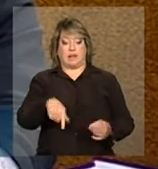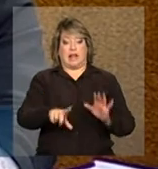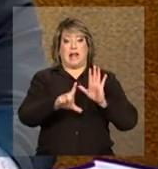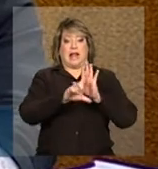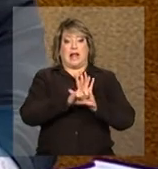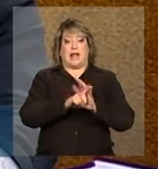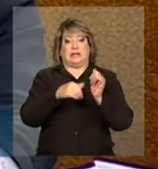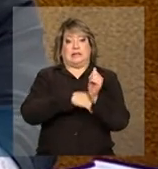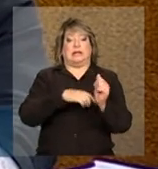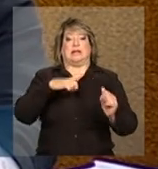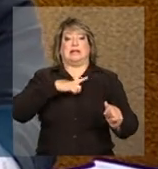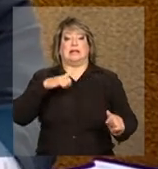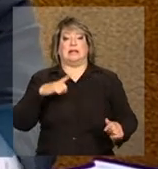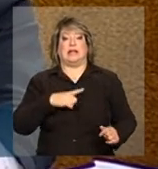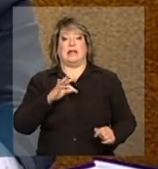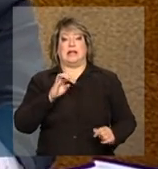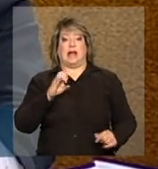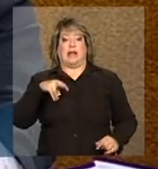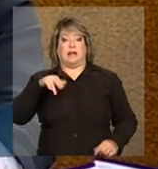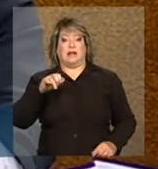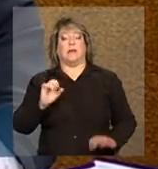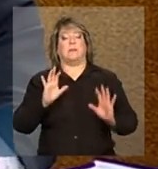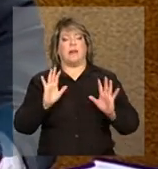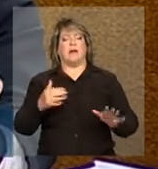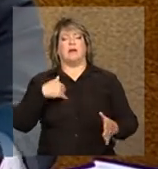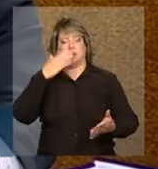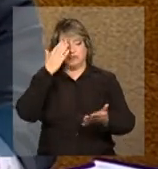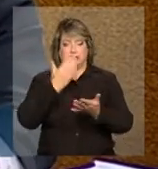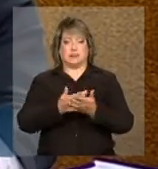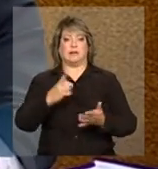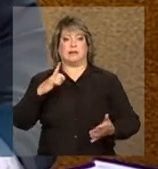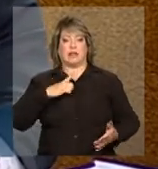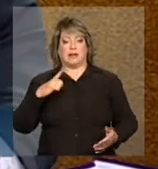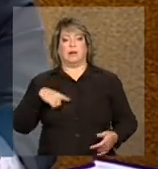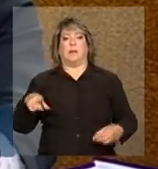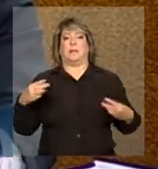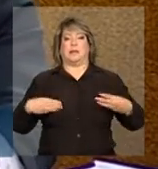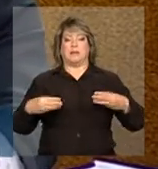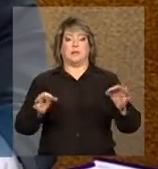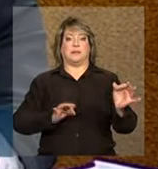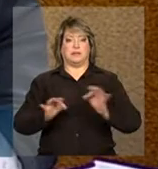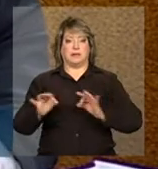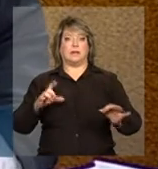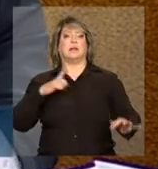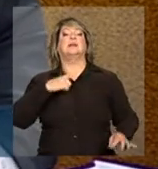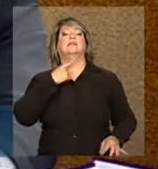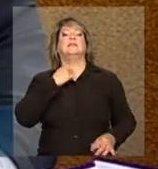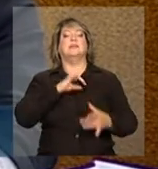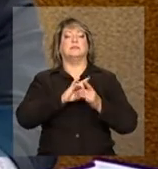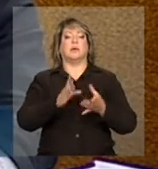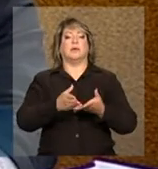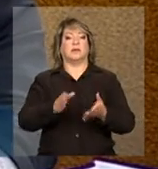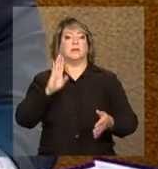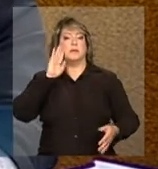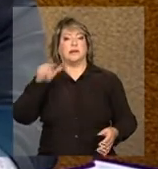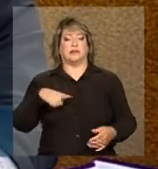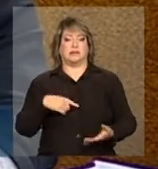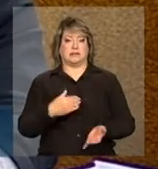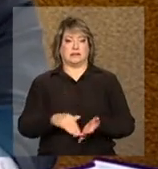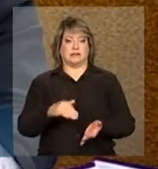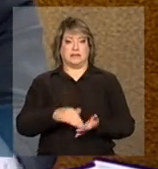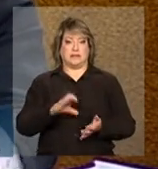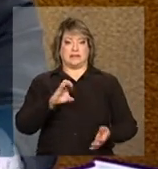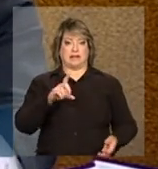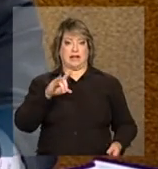orçamentária contém, mas acho que existe uma grande disposição do Ministério do Planejamento, especialmente da nossa secretária de Orçamento, a